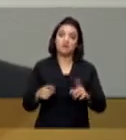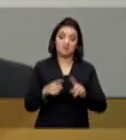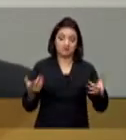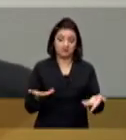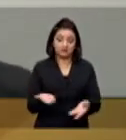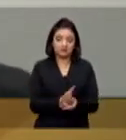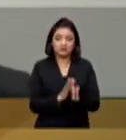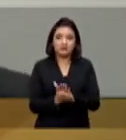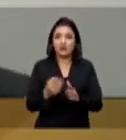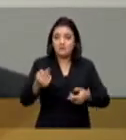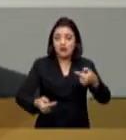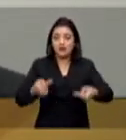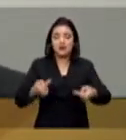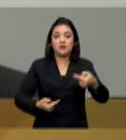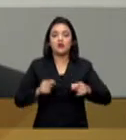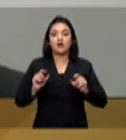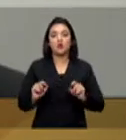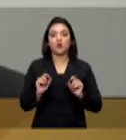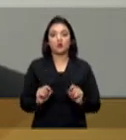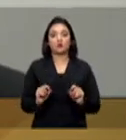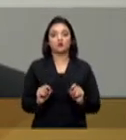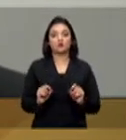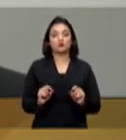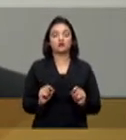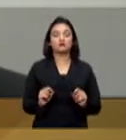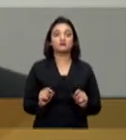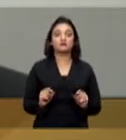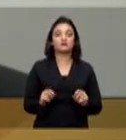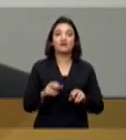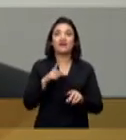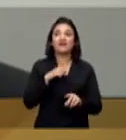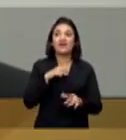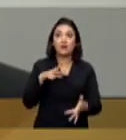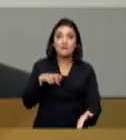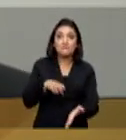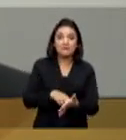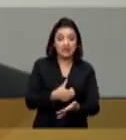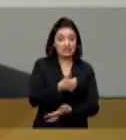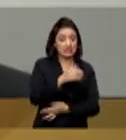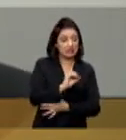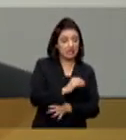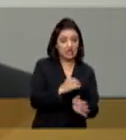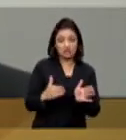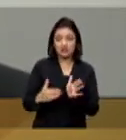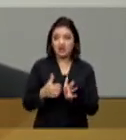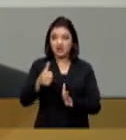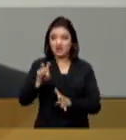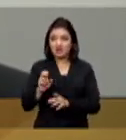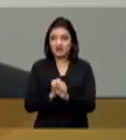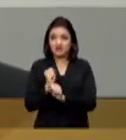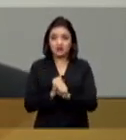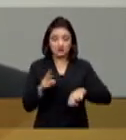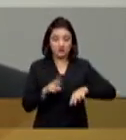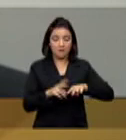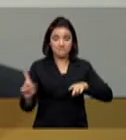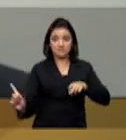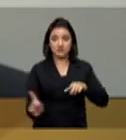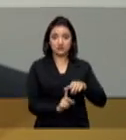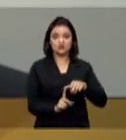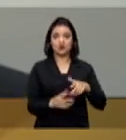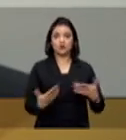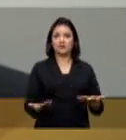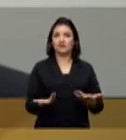da questão em discussão se refere ao preceito secundário que impõe uma pena entre 10 a 15 anos de reclusão,